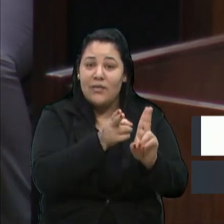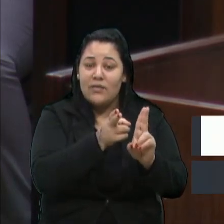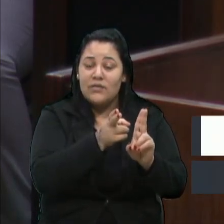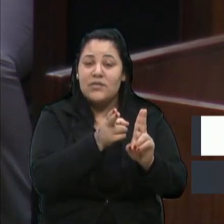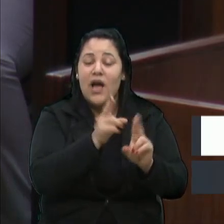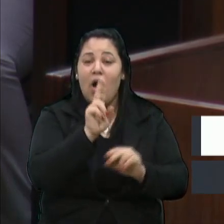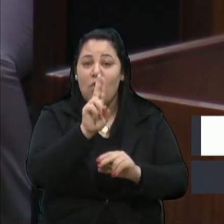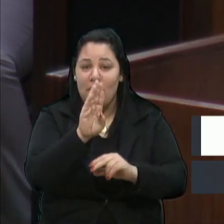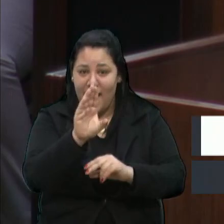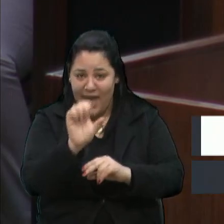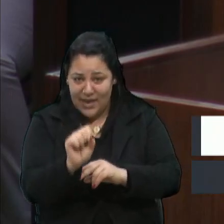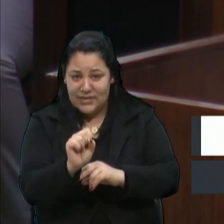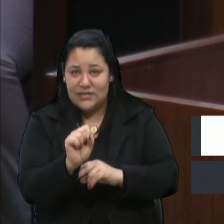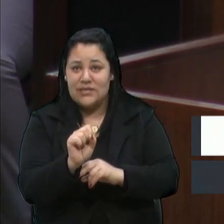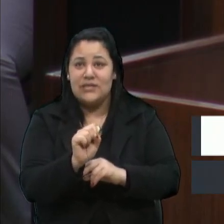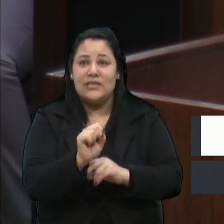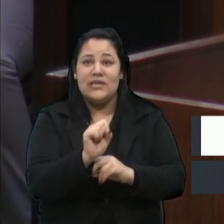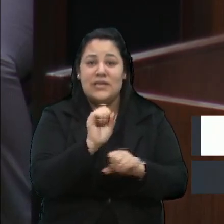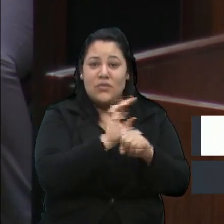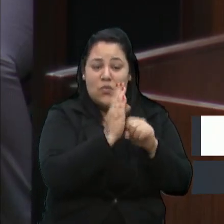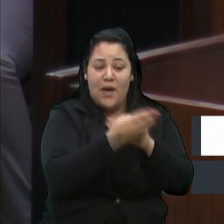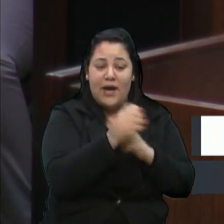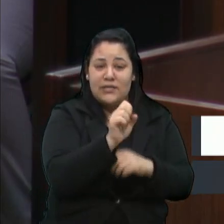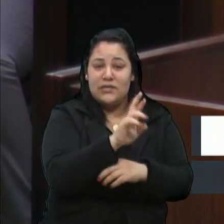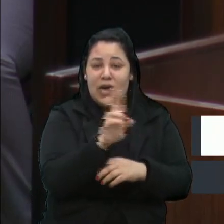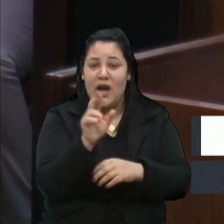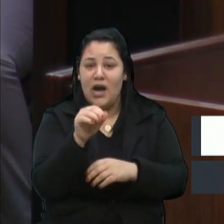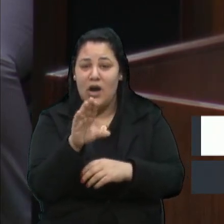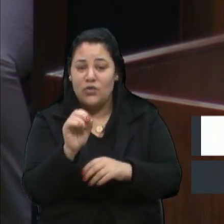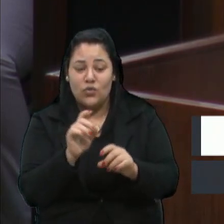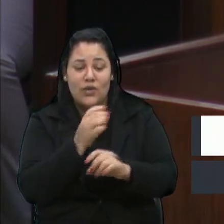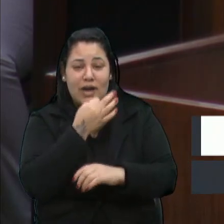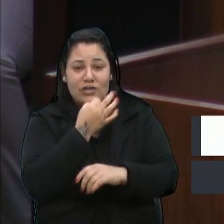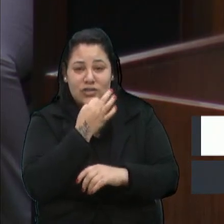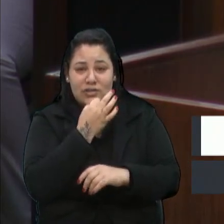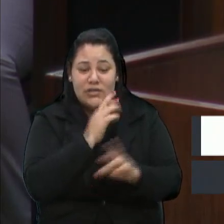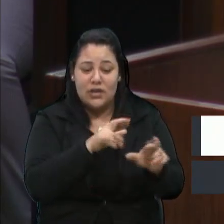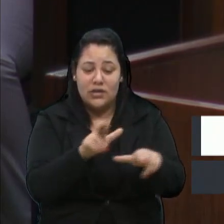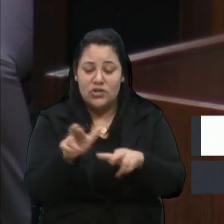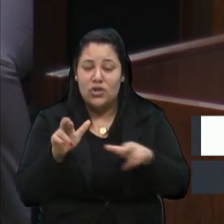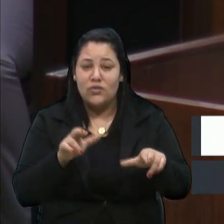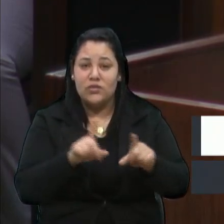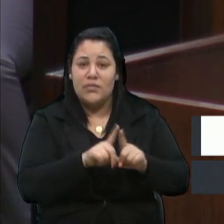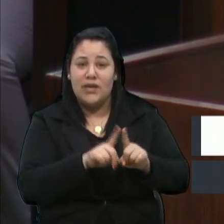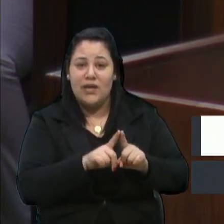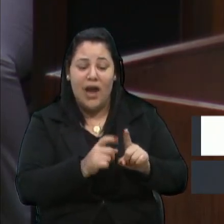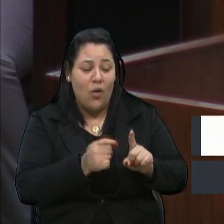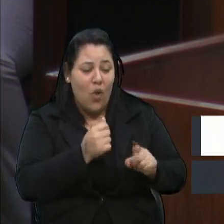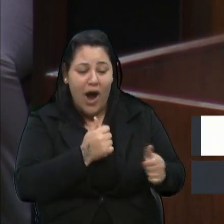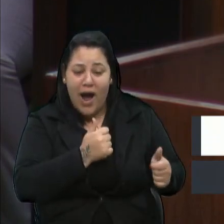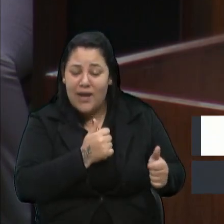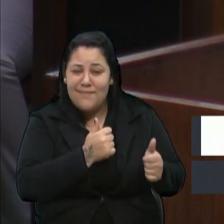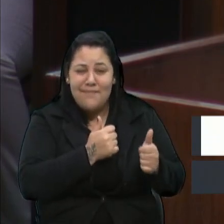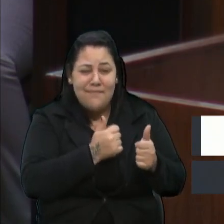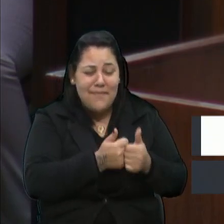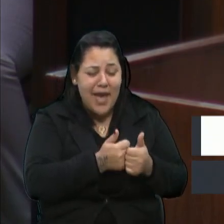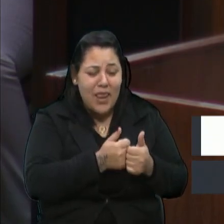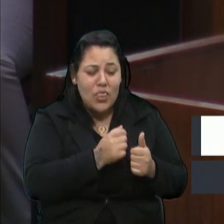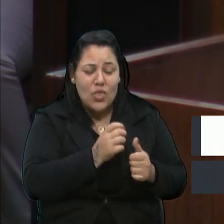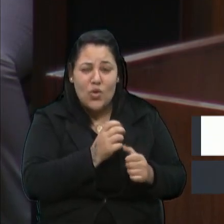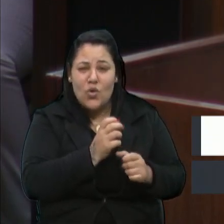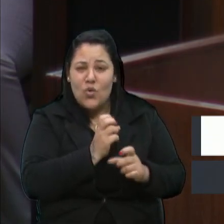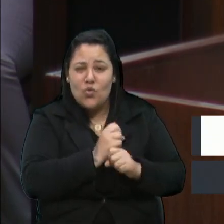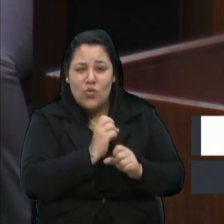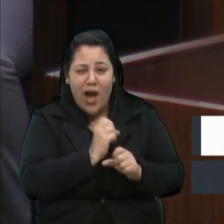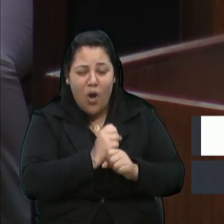serran cios do Sul região Leste de Caxias do Sul parte é aproximadamente